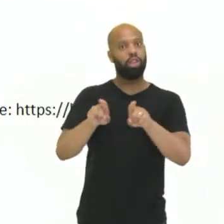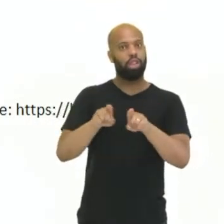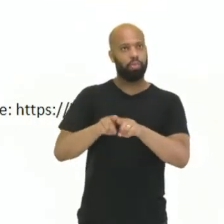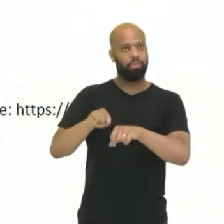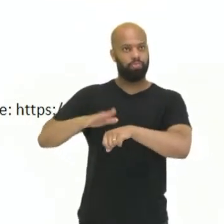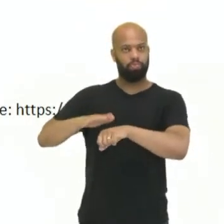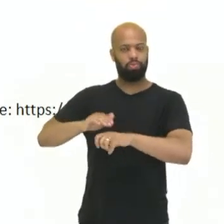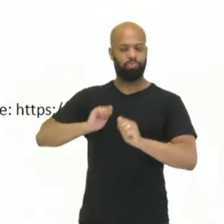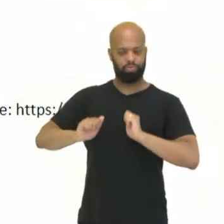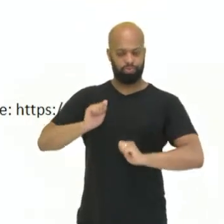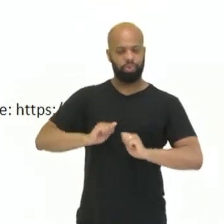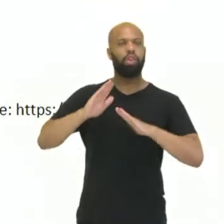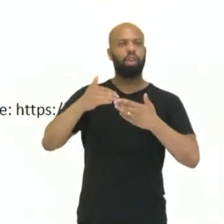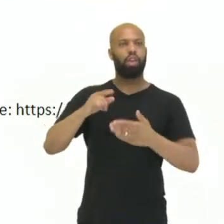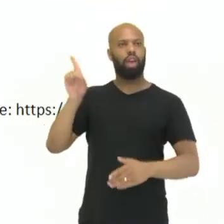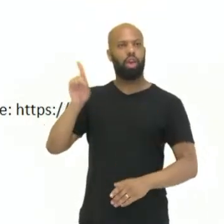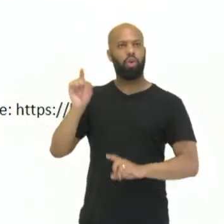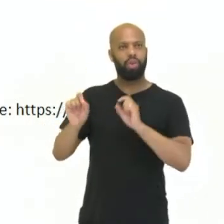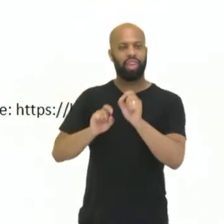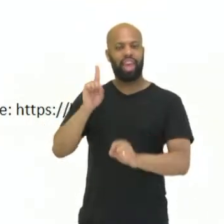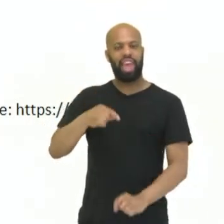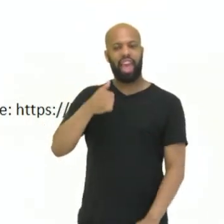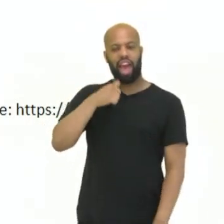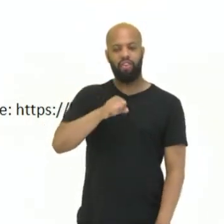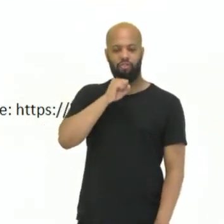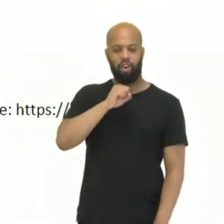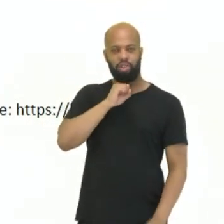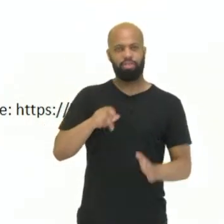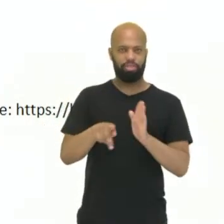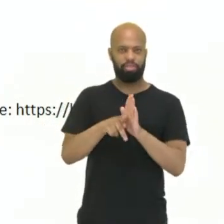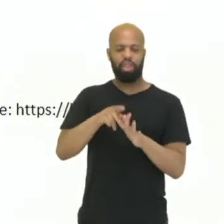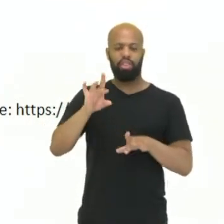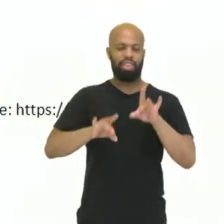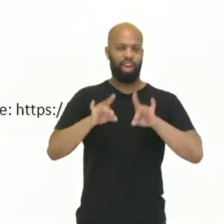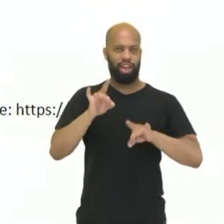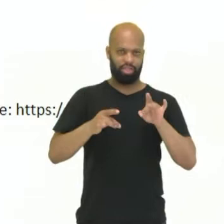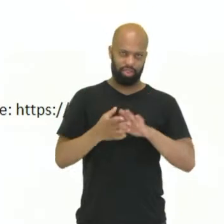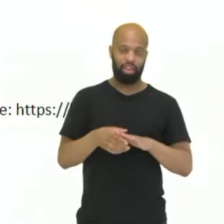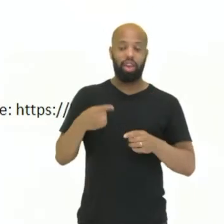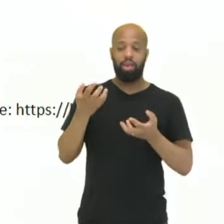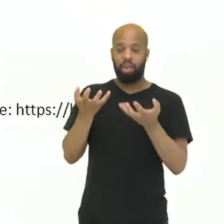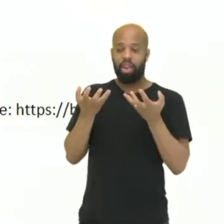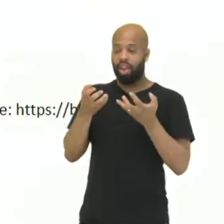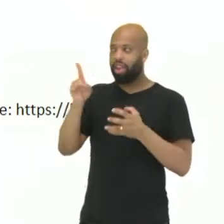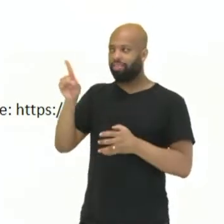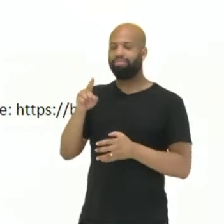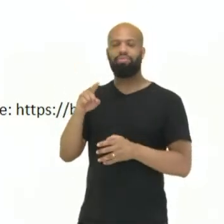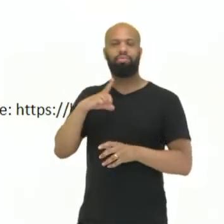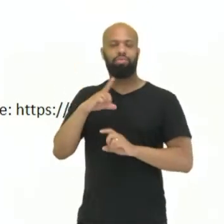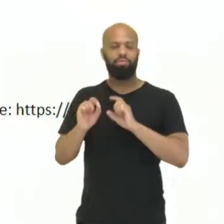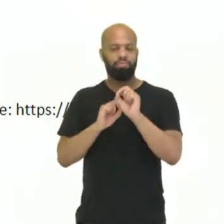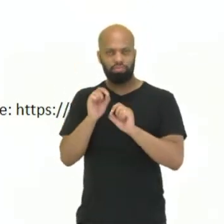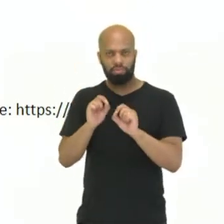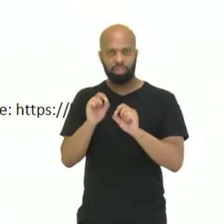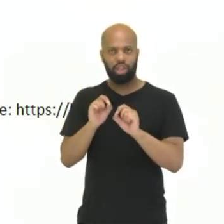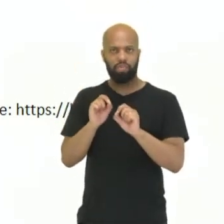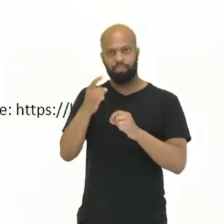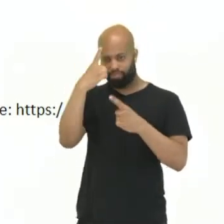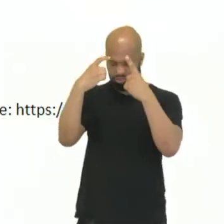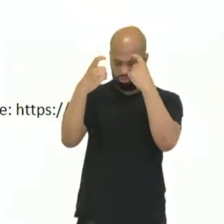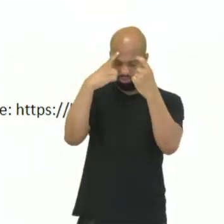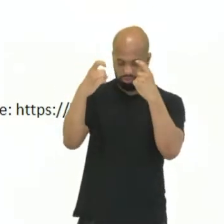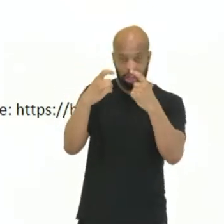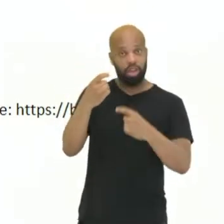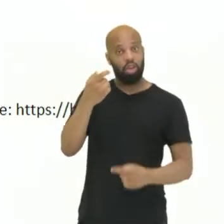a avó norte-americana do teatro do improviso. Porque ela cria o quê? Ela cria uma técnica própria dela de improvisação,